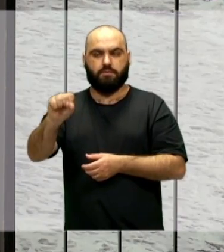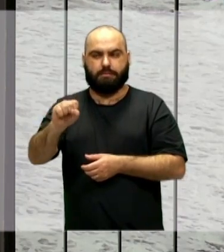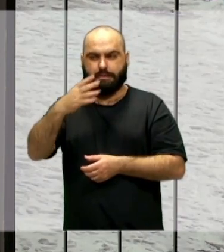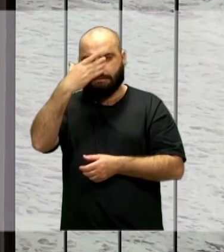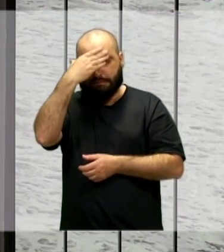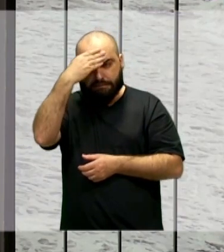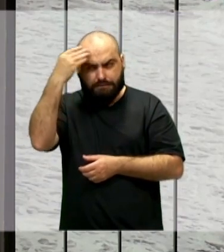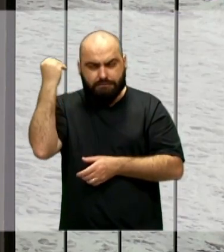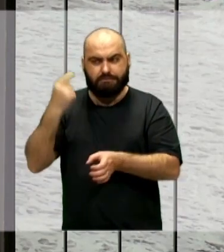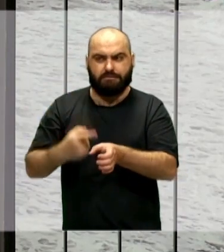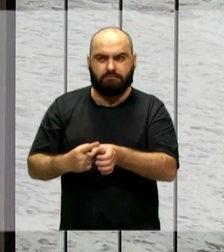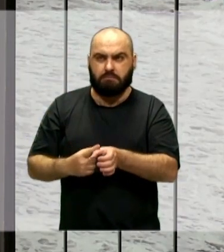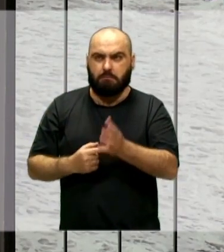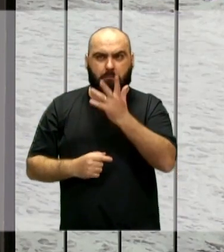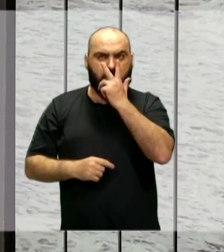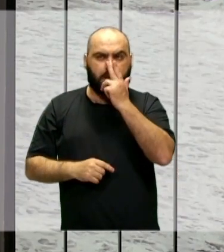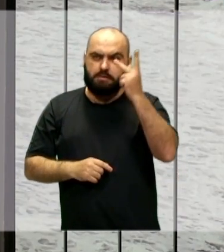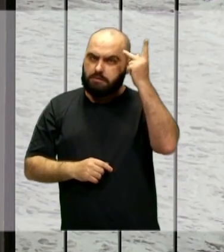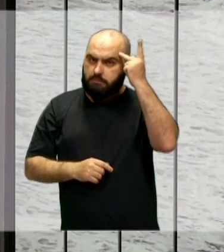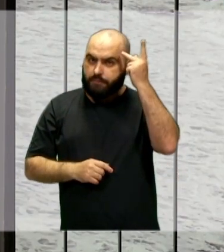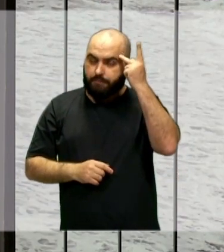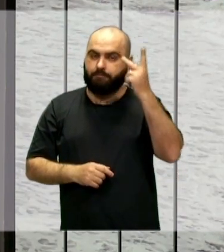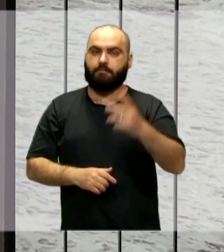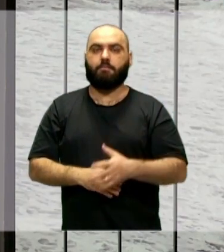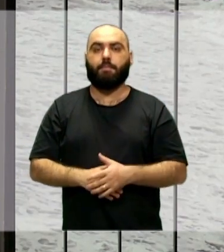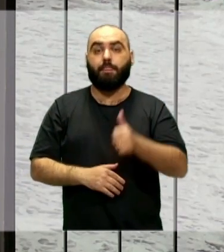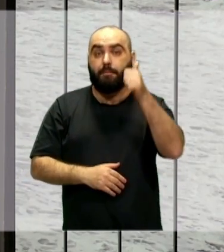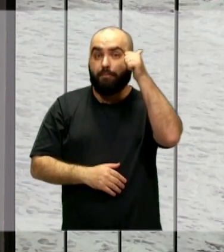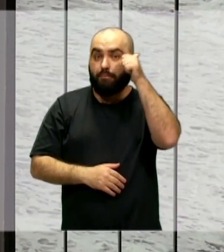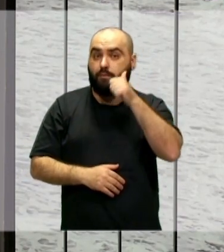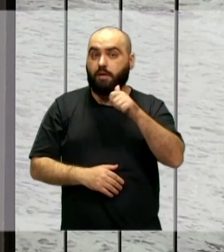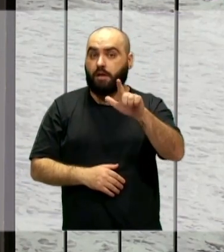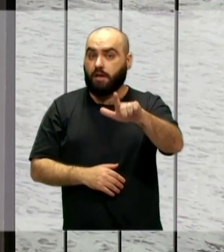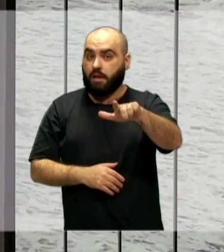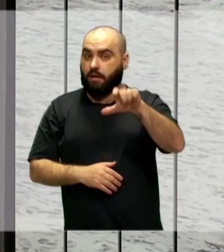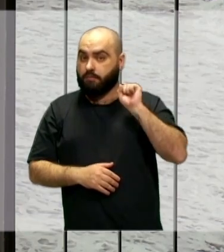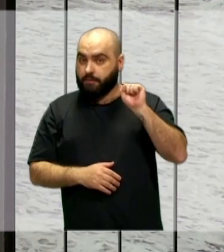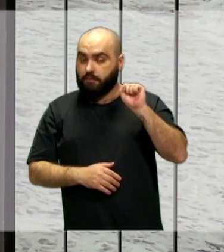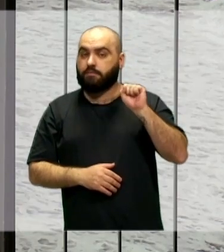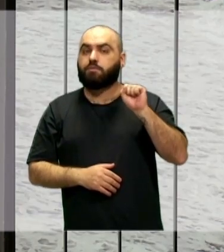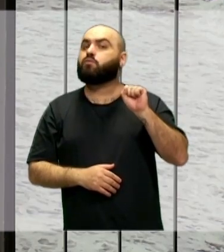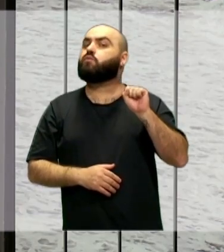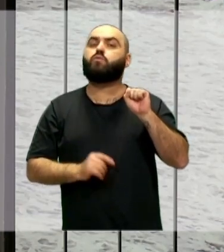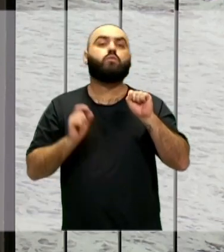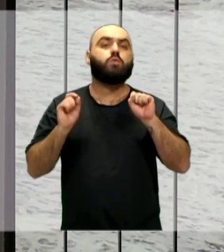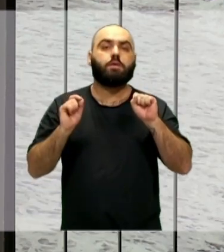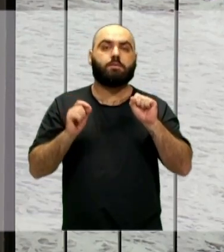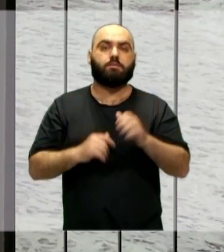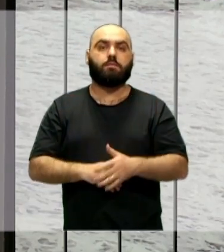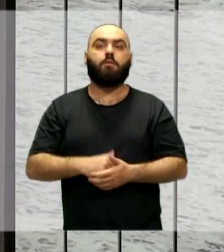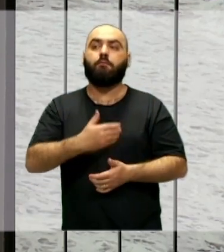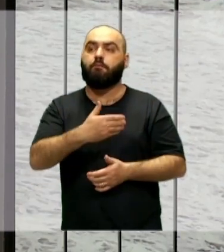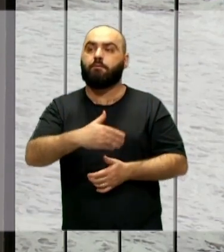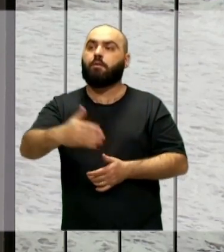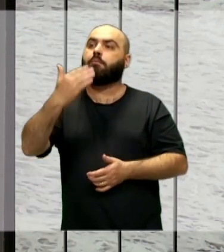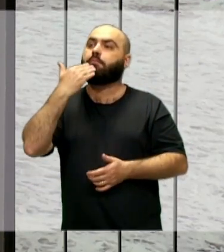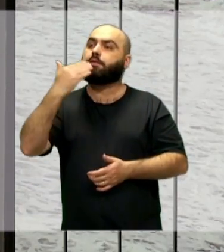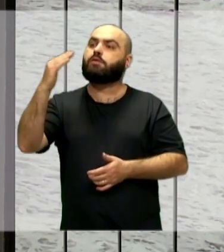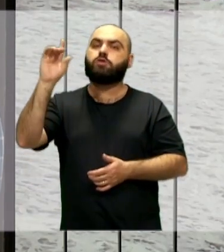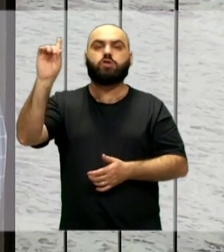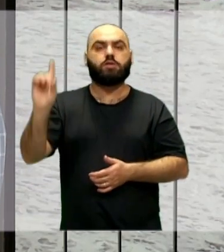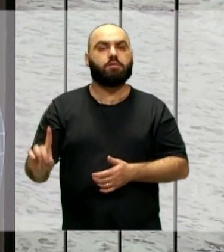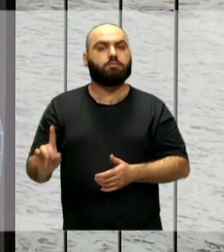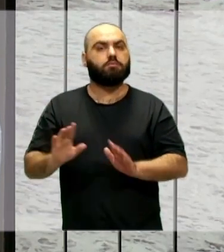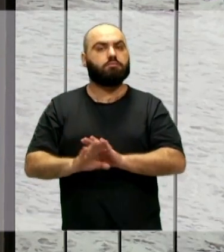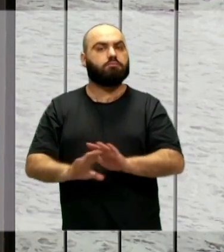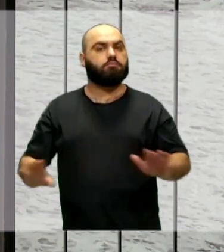foi em São Paulo, onde as mulheres lésbicas começaram a pedir sobre os seus direitos, porque até